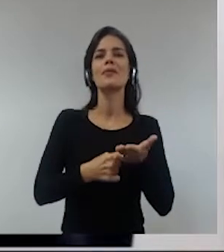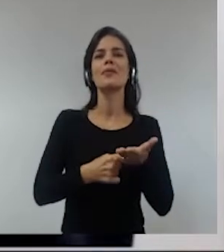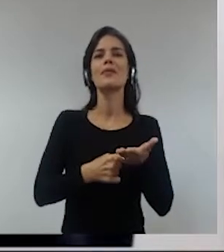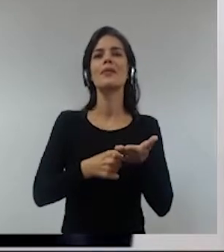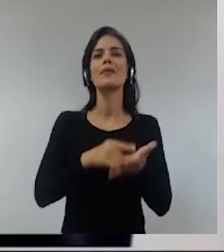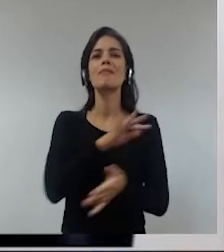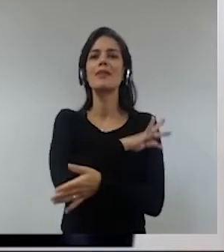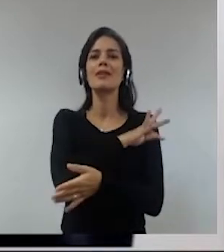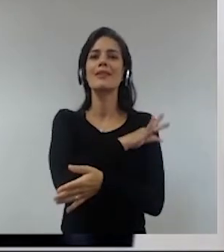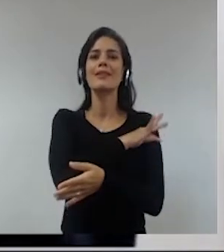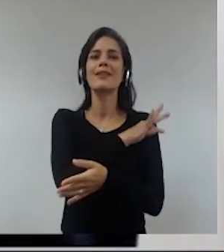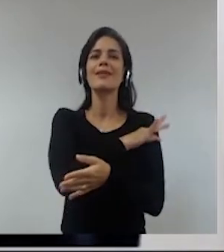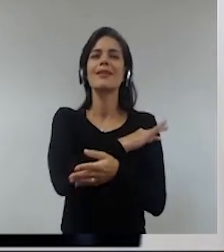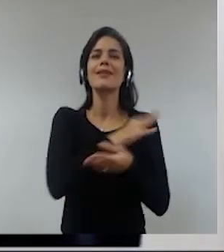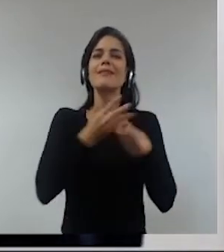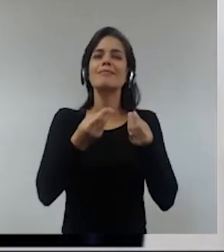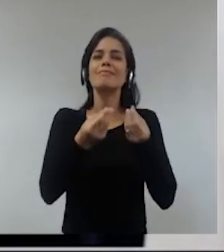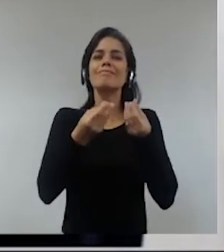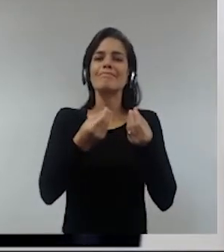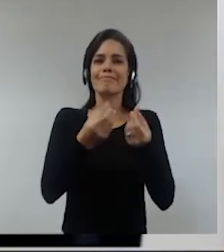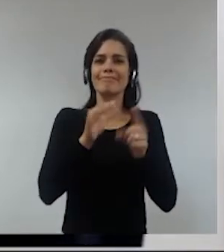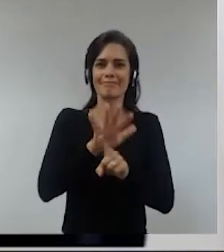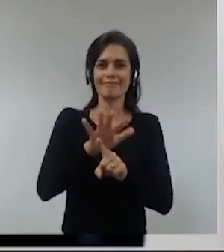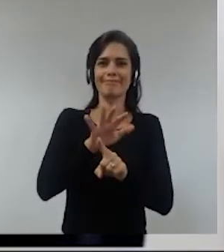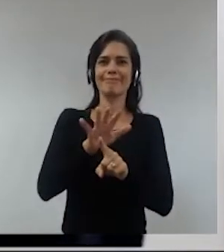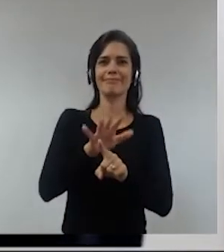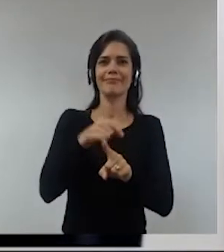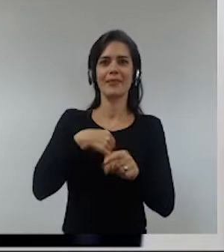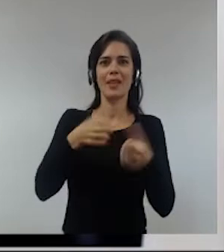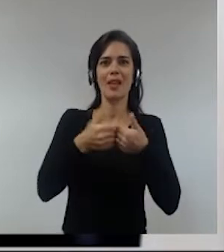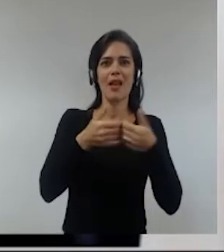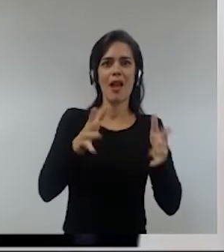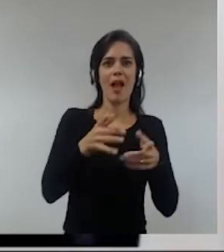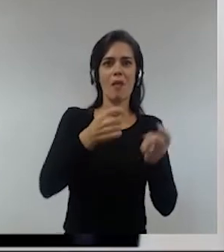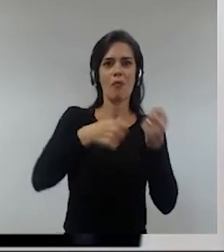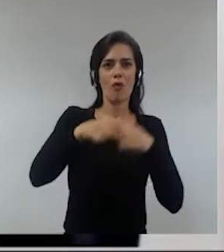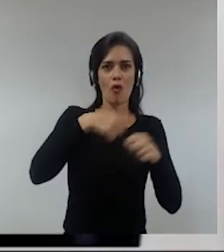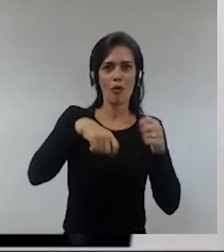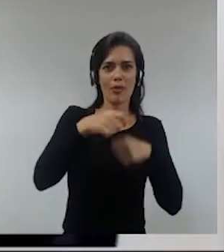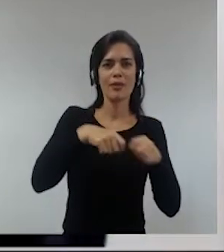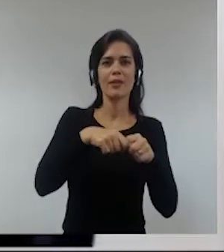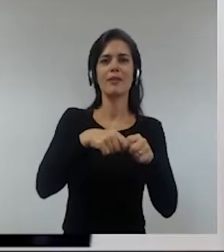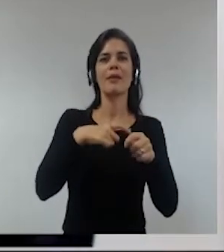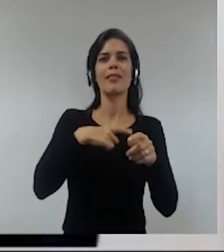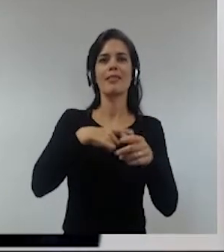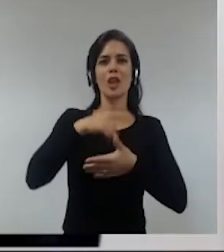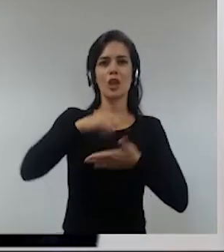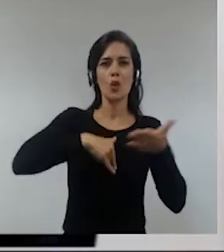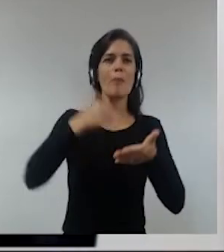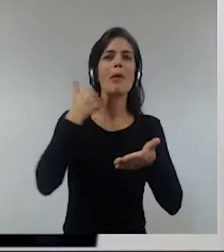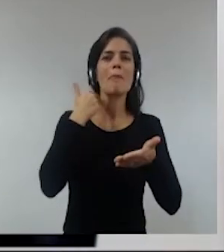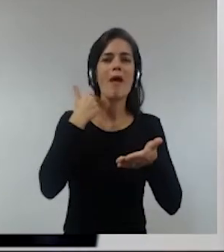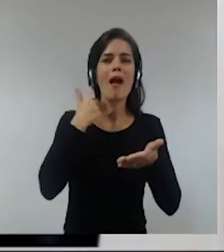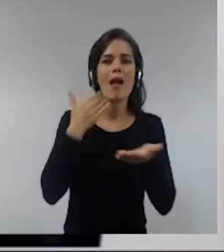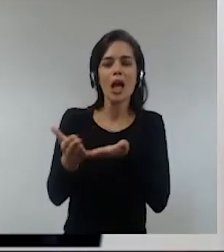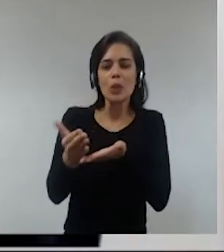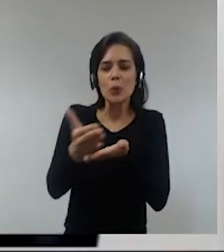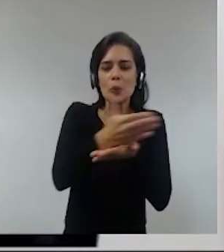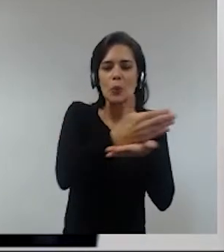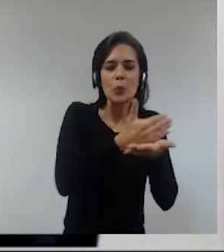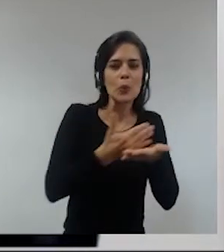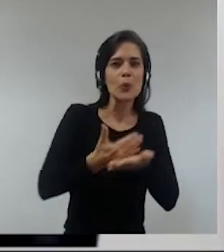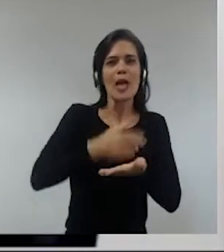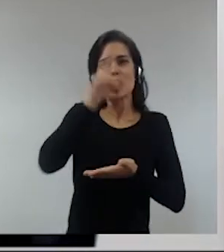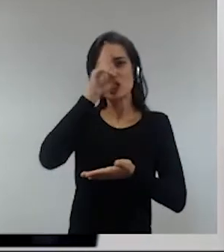da sensibilização. Ele abre a sua contabilidade, ele junta extratos bancários, ele mostra o seu